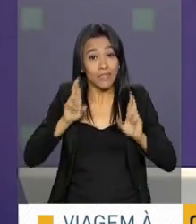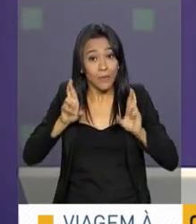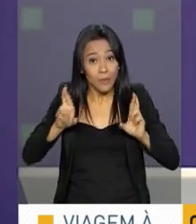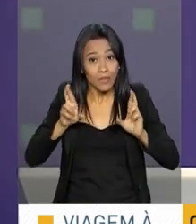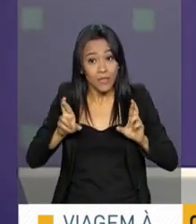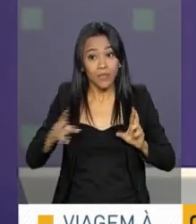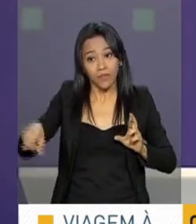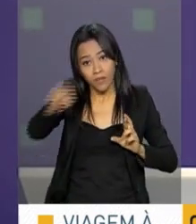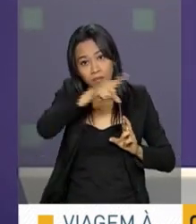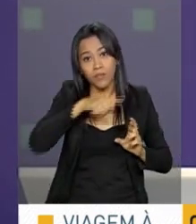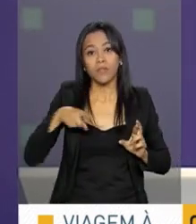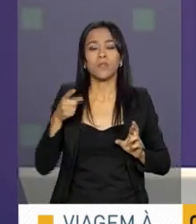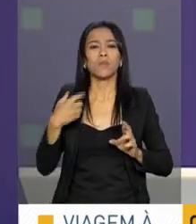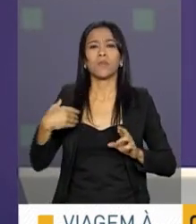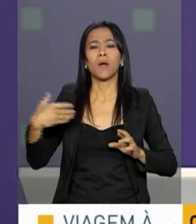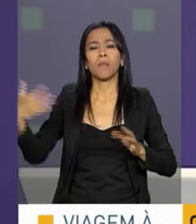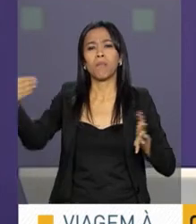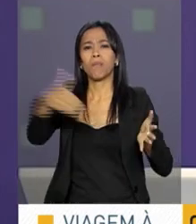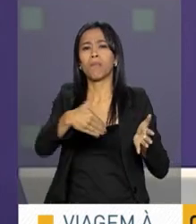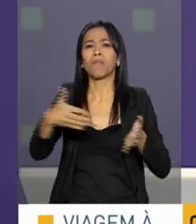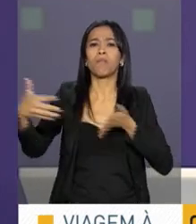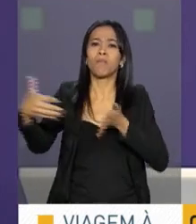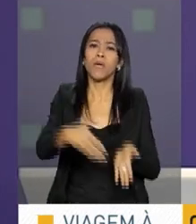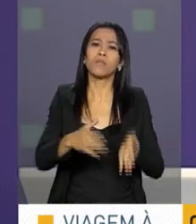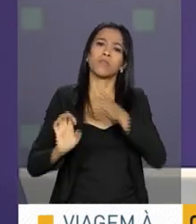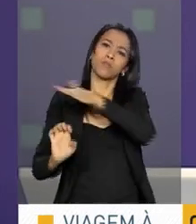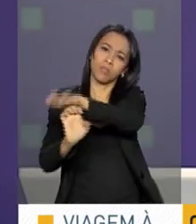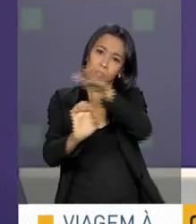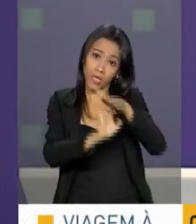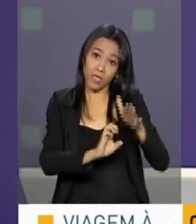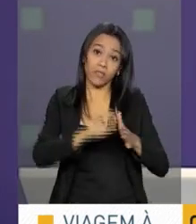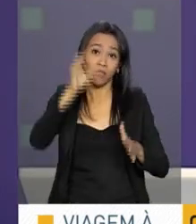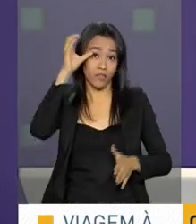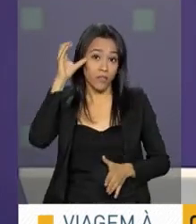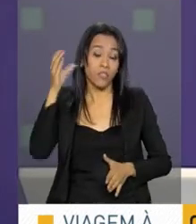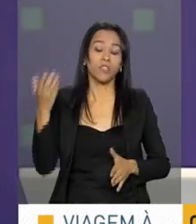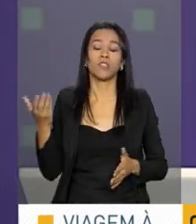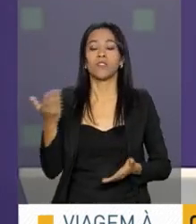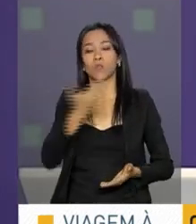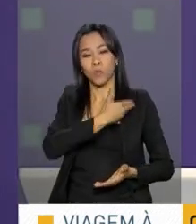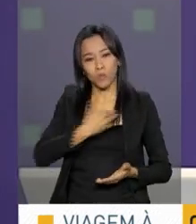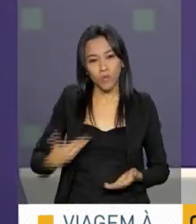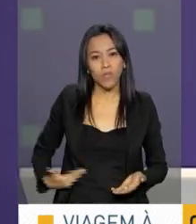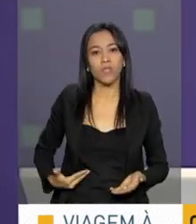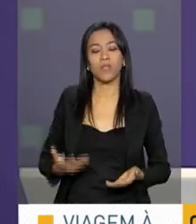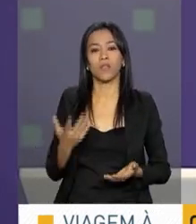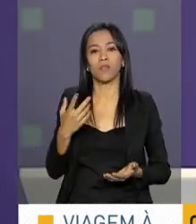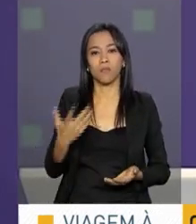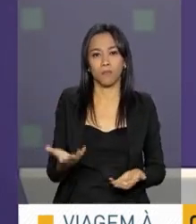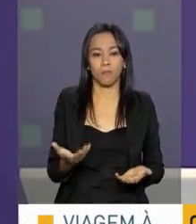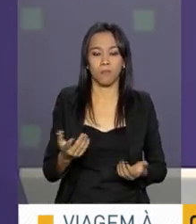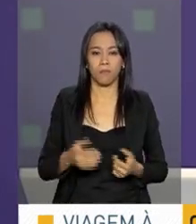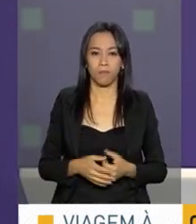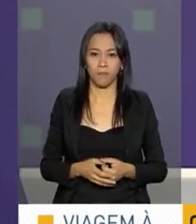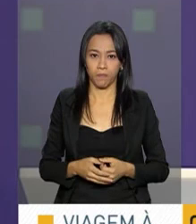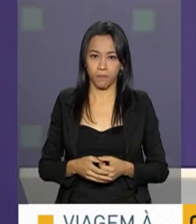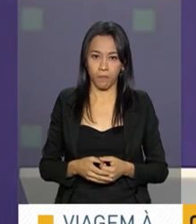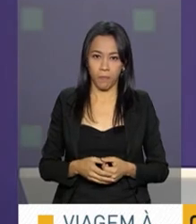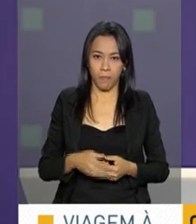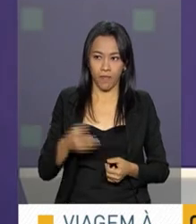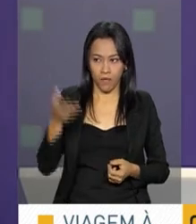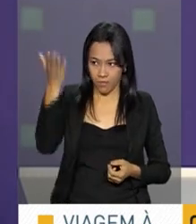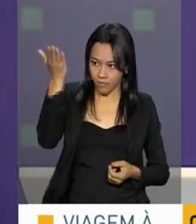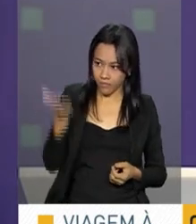não é, com a participação de investidores chineses, não é, do governo chinês. O presidente Xi